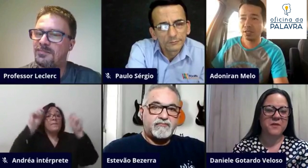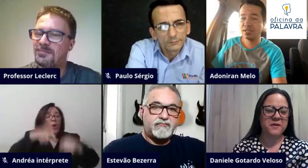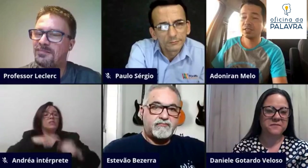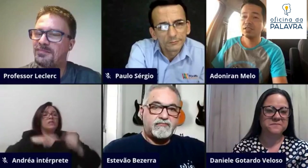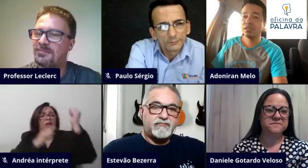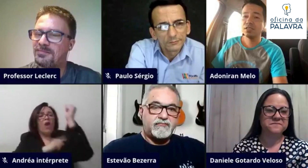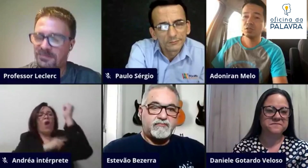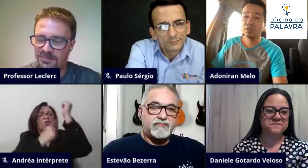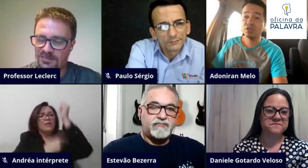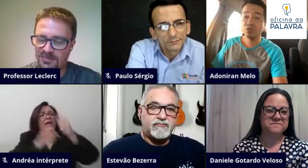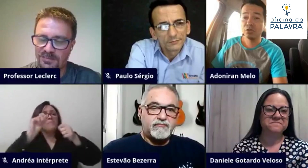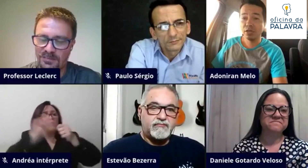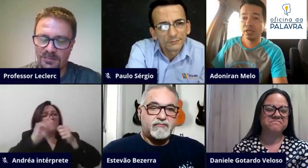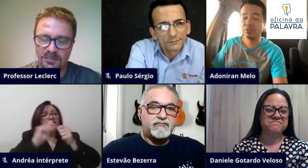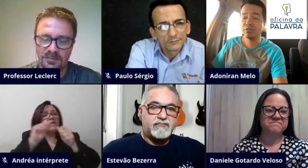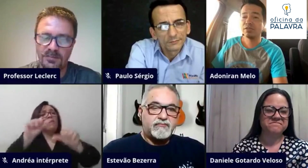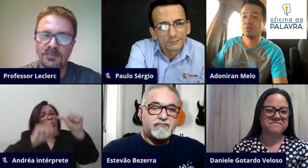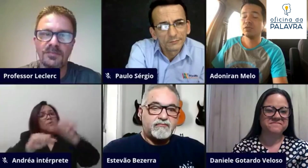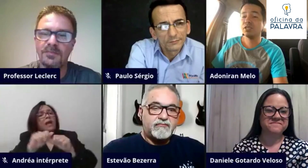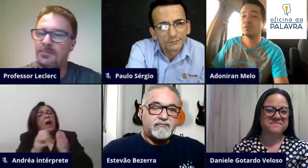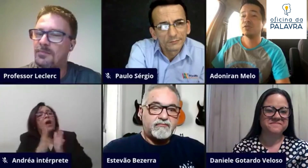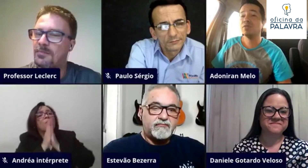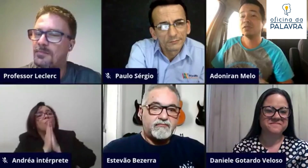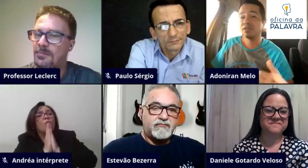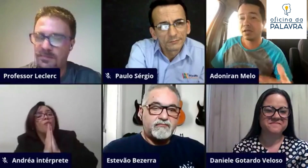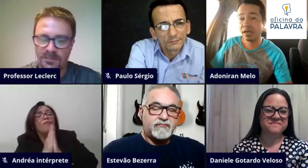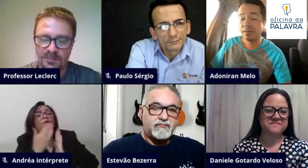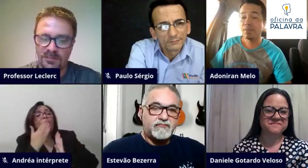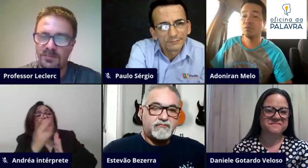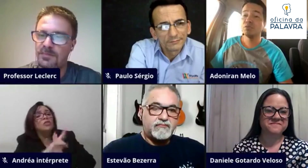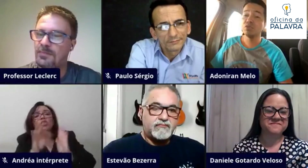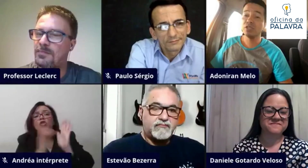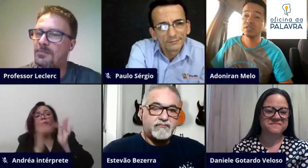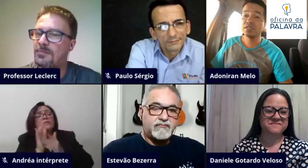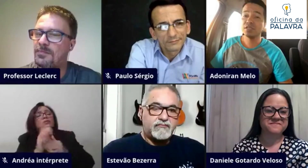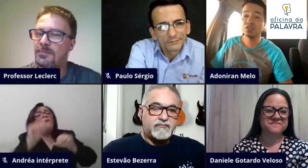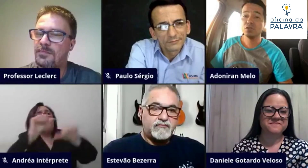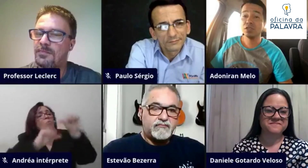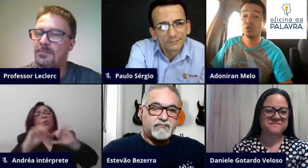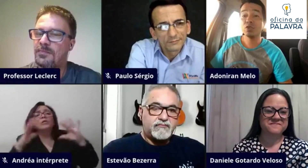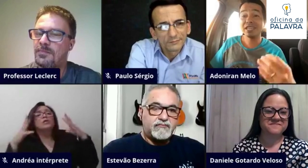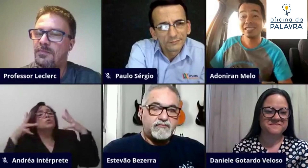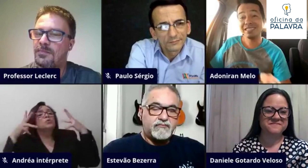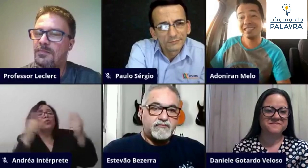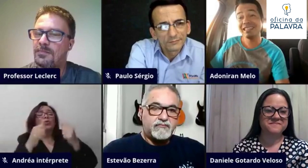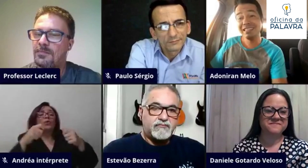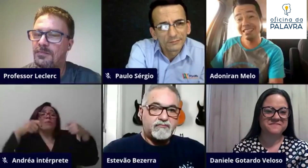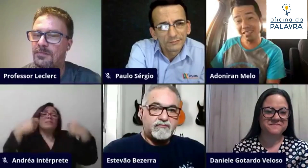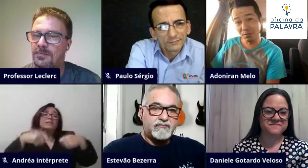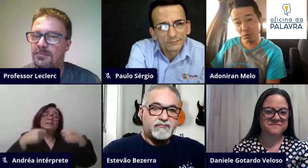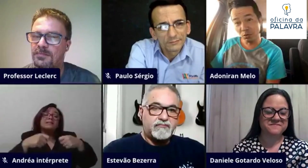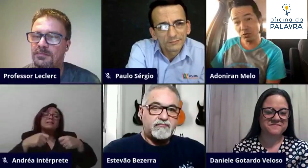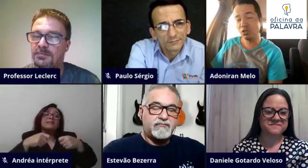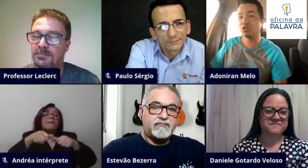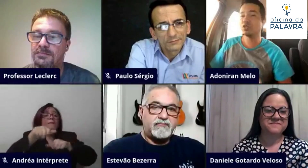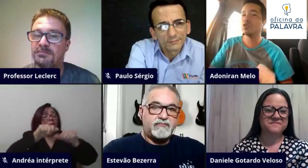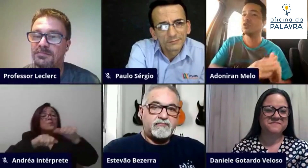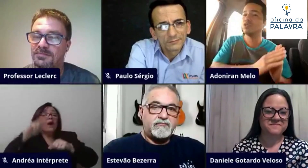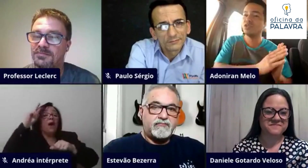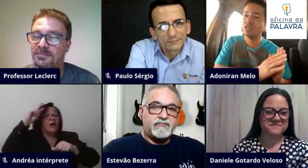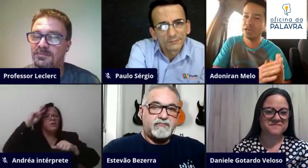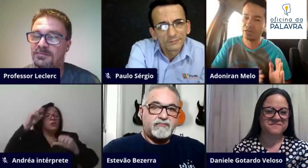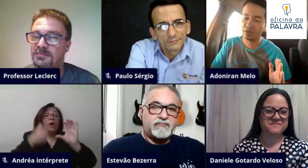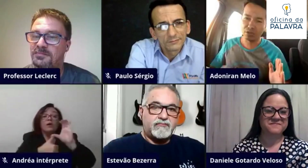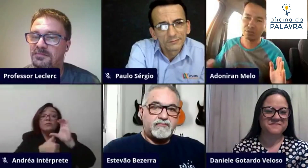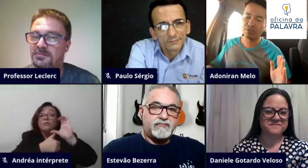tenho certeza que Deus vai te honrar e você vai poder experimentar uma mudança da história do cristianismo em